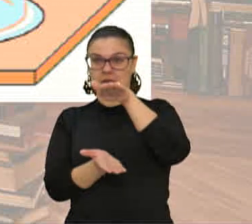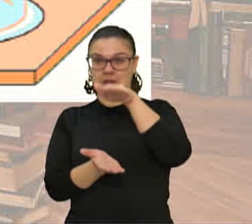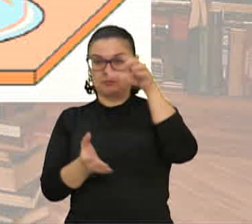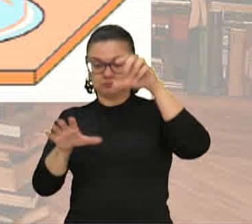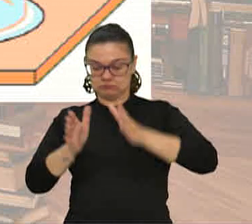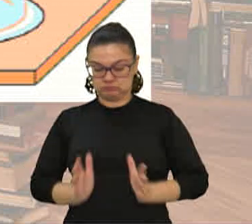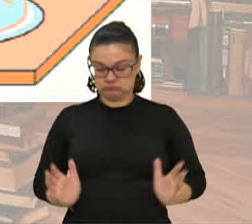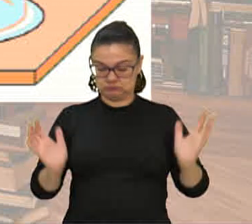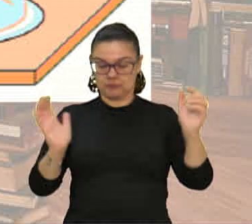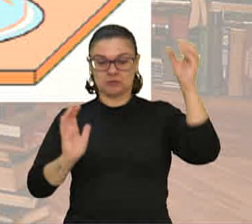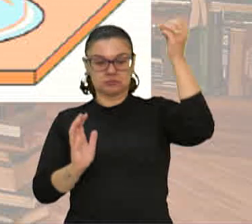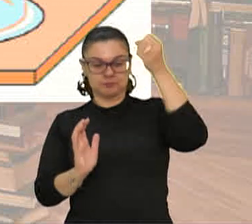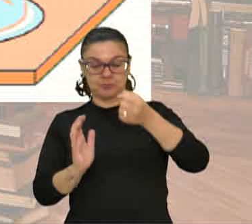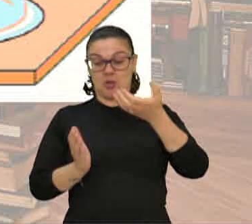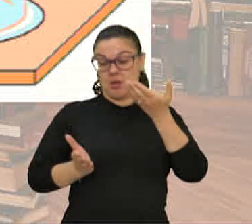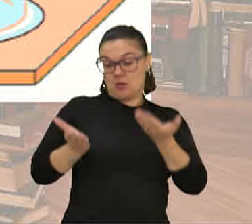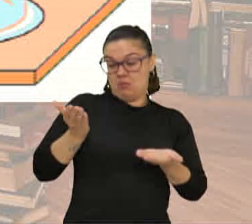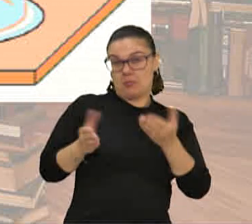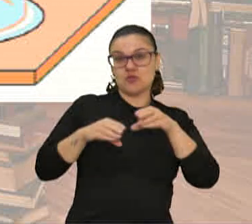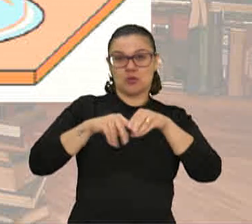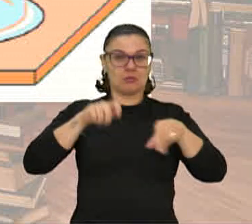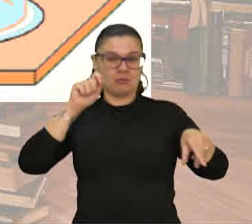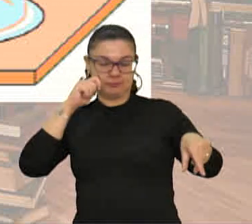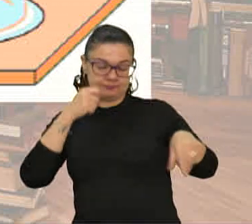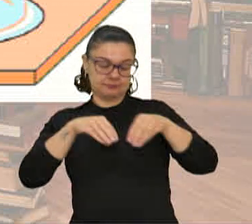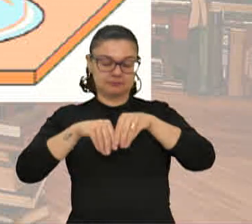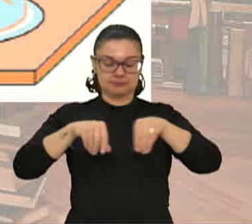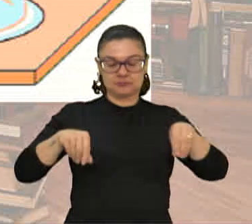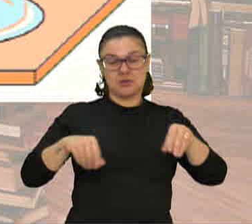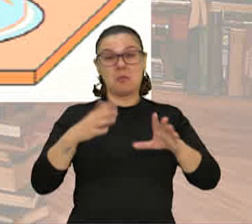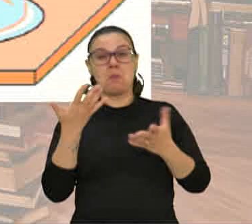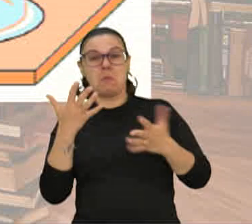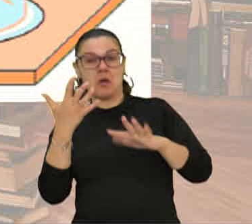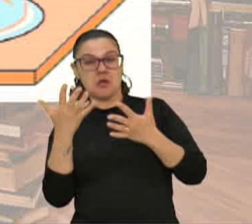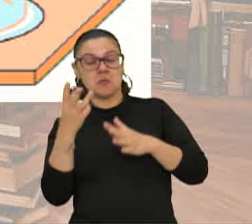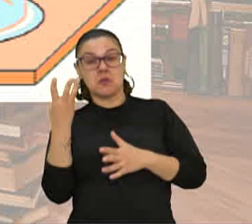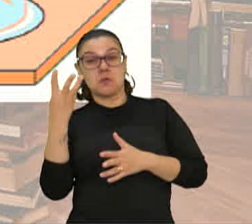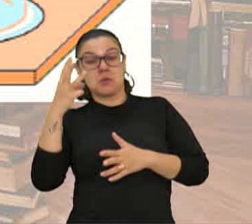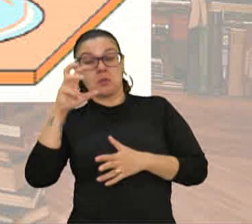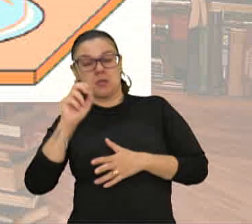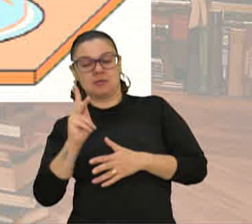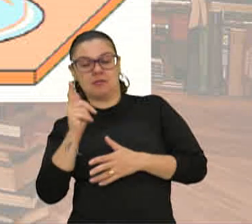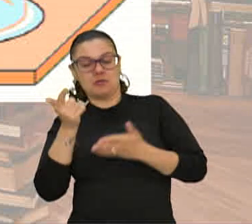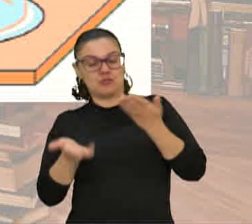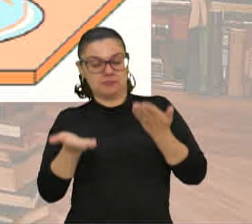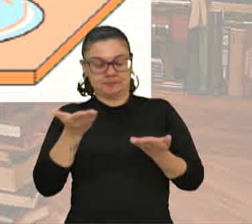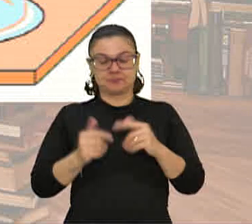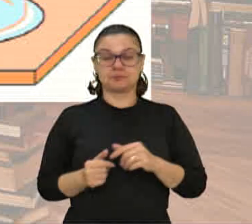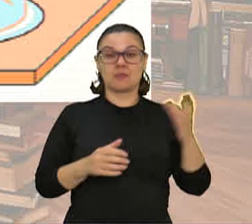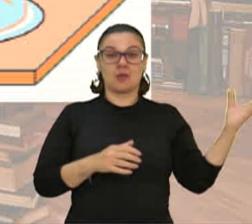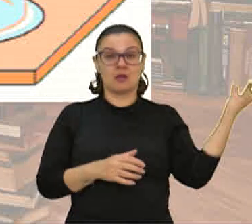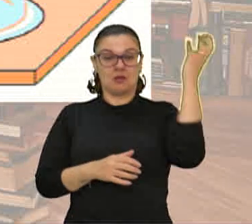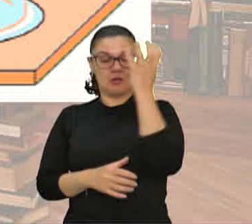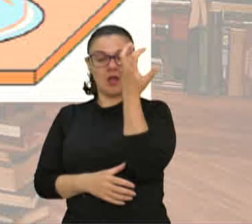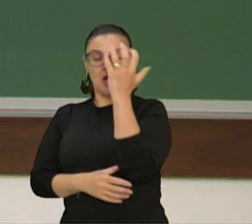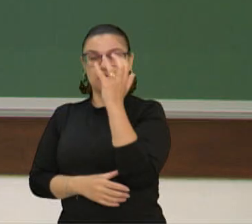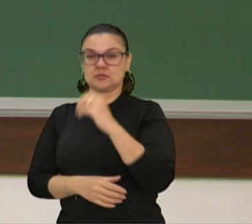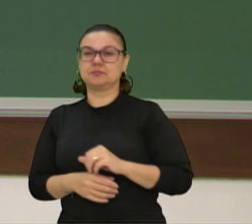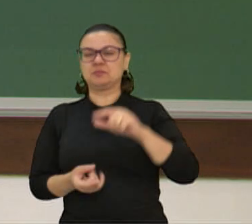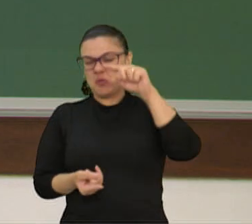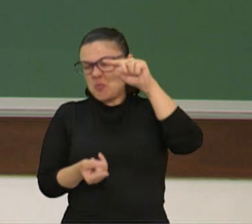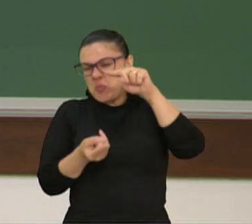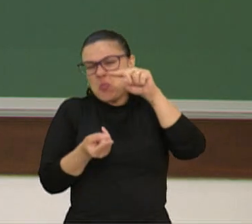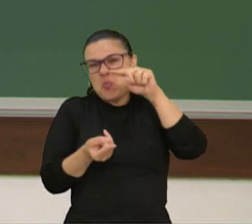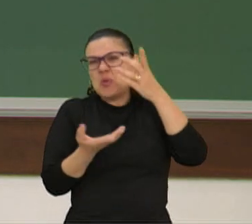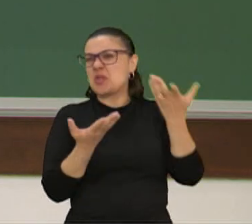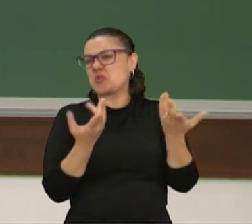num vaso. Ele pesou quanta terra havia no vaso, perto de 30 quilos, e pesou o salgueiro. Tinha algumas gramas, quase 200, não